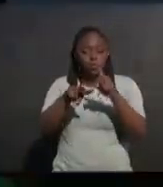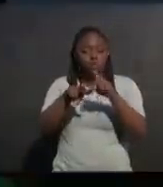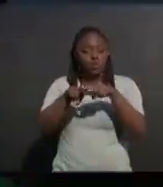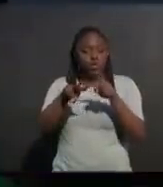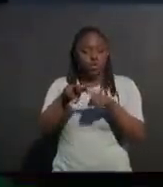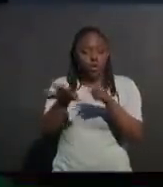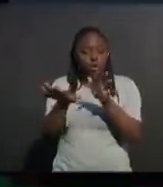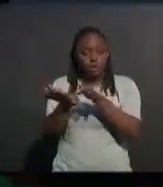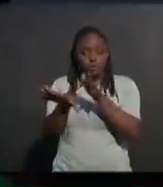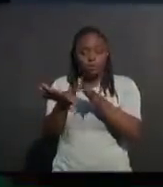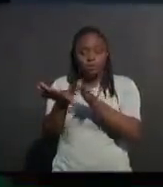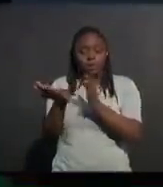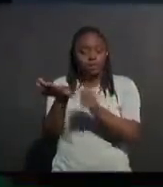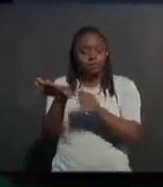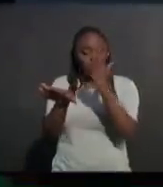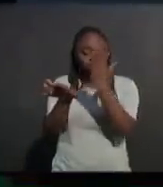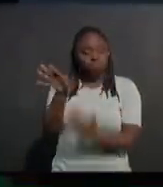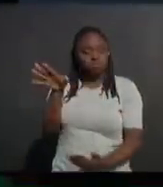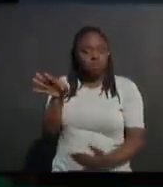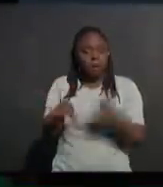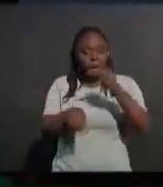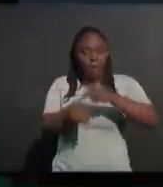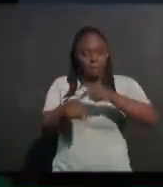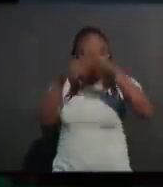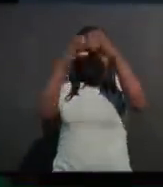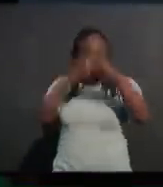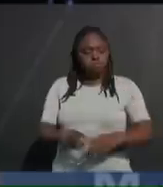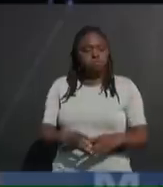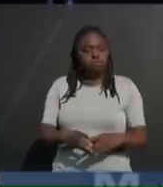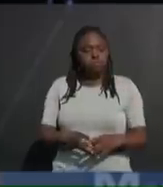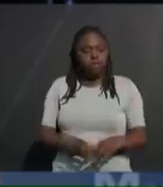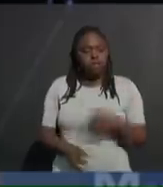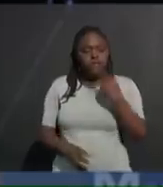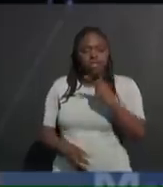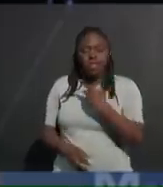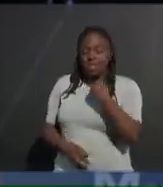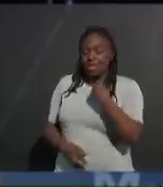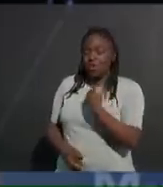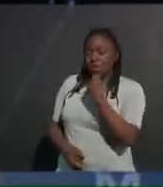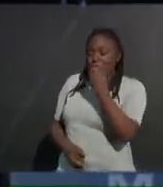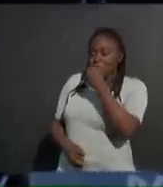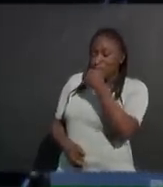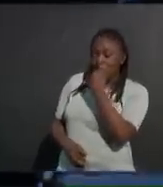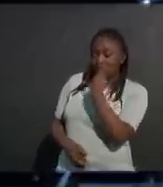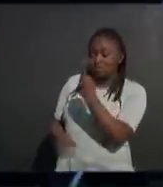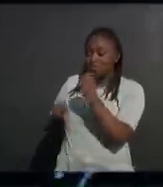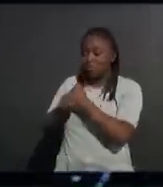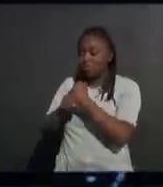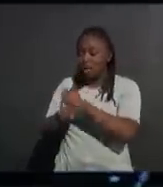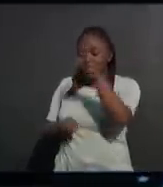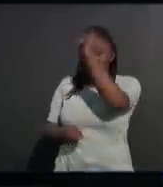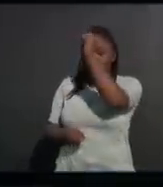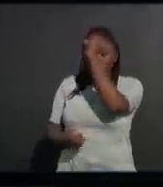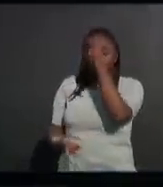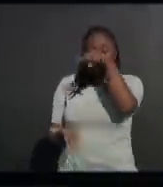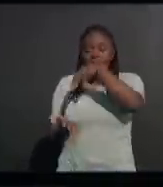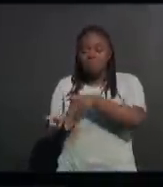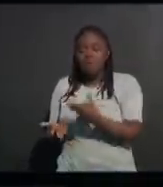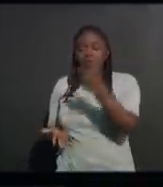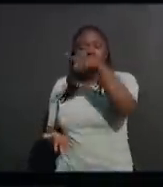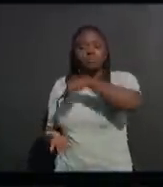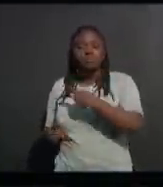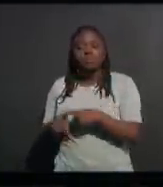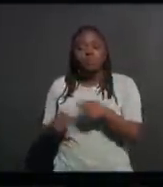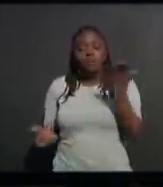os dois dedos aqui no pé. Caiu uma pedra, puf. Ele falou: Lucinho, eu levei quase um ano para reaprender a ficar de pé, porque eu perdi